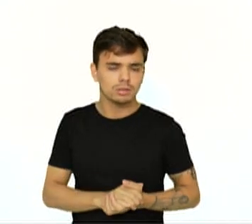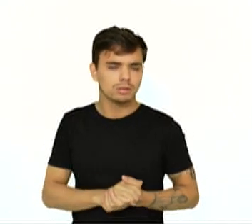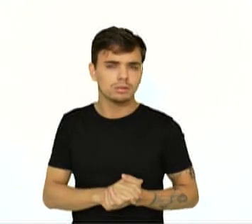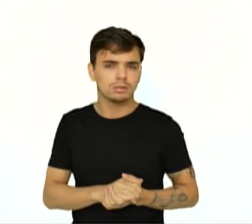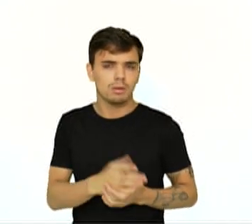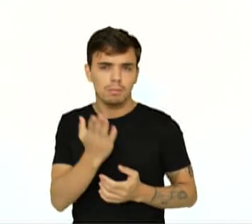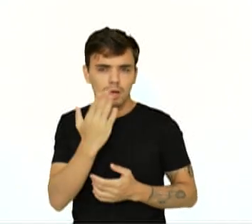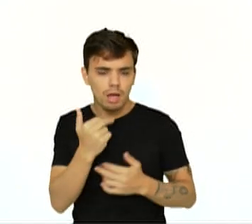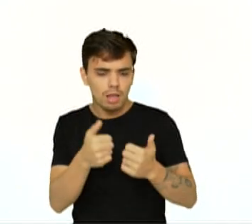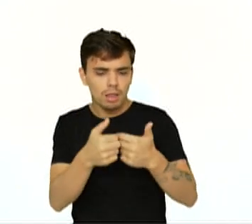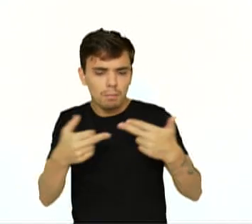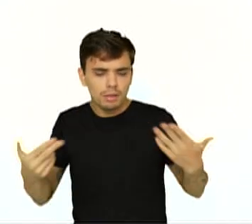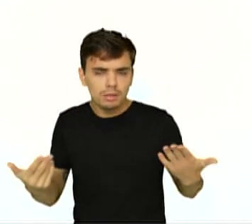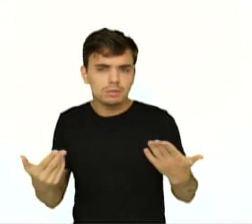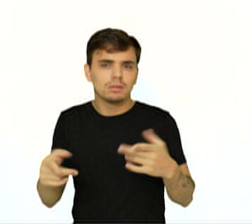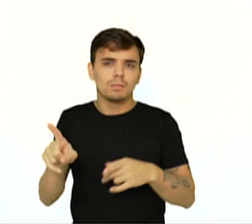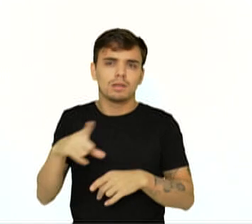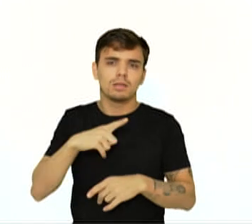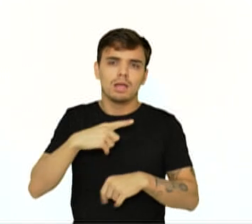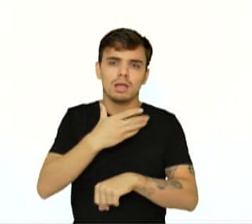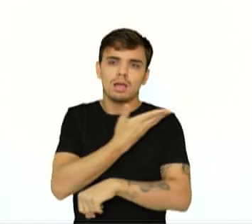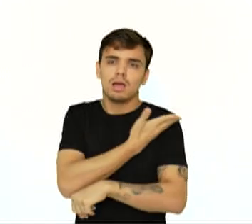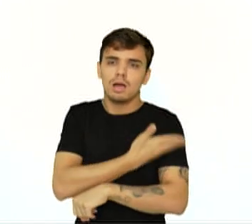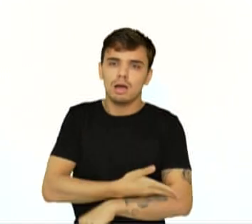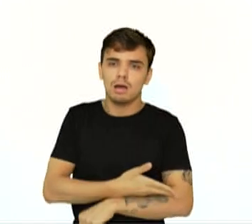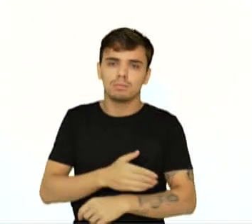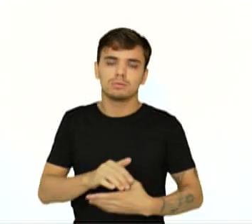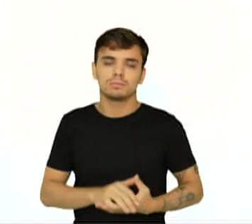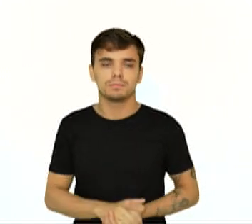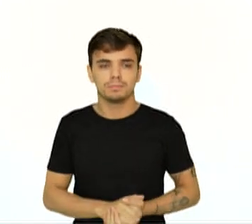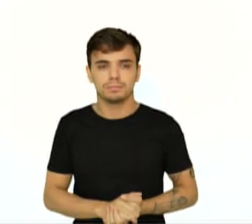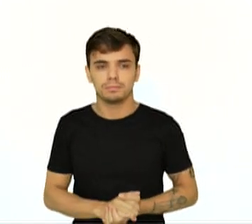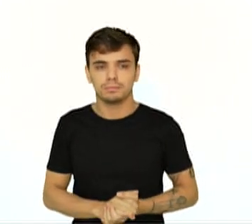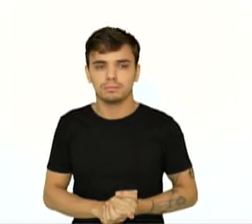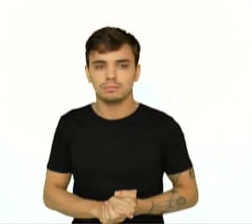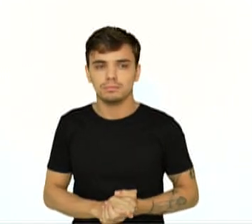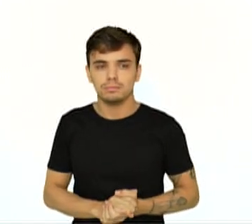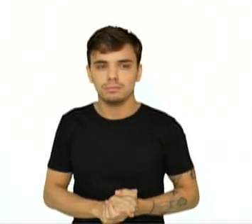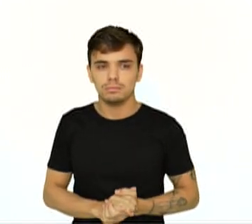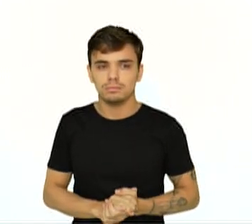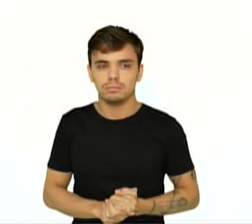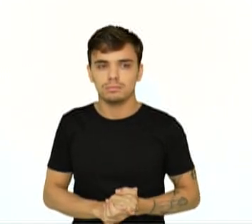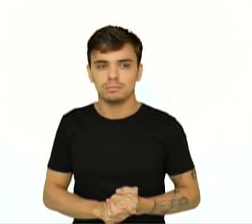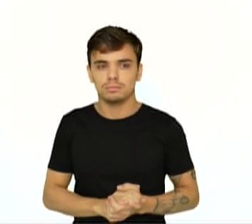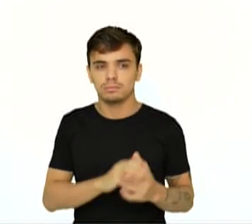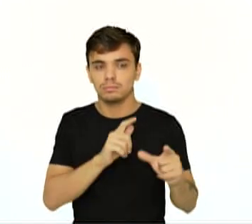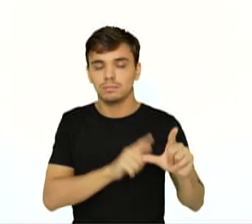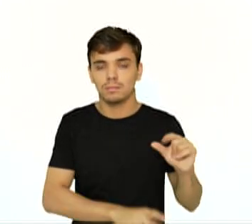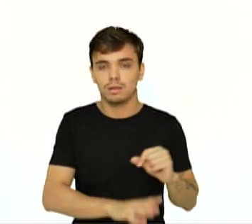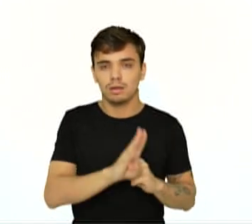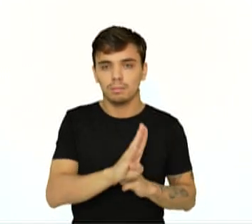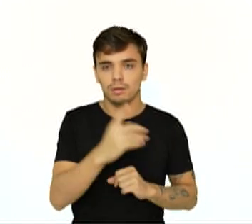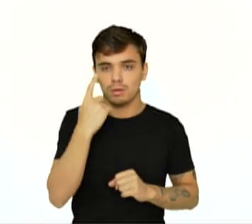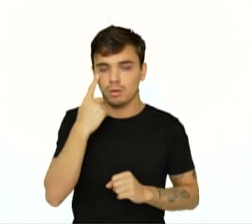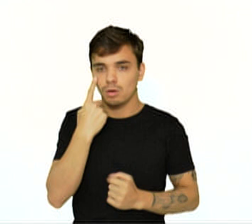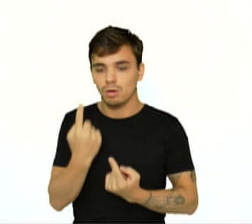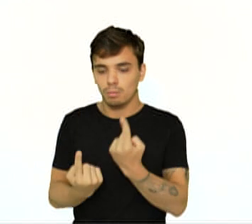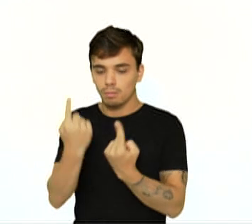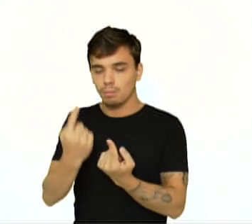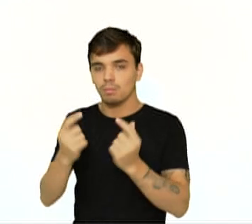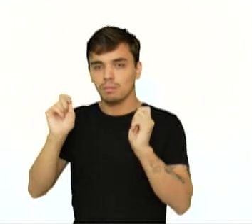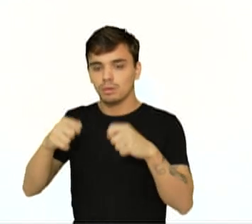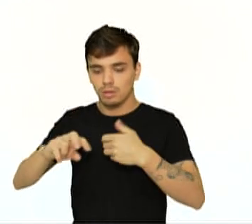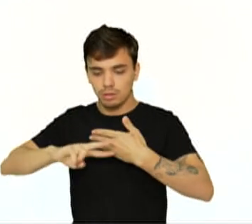vida, de alimentação ele tem? B. Qual pode ser a consequência